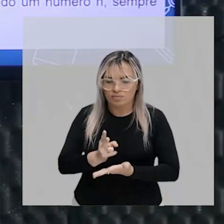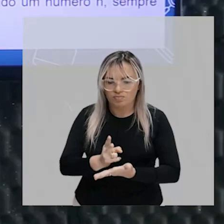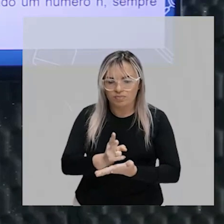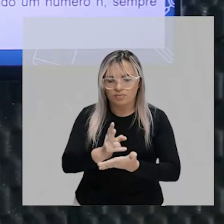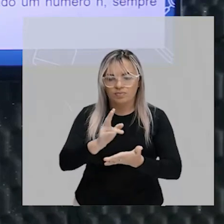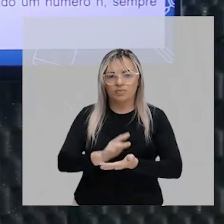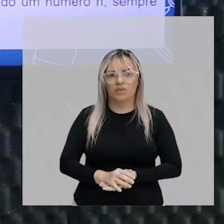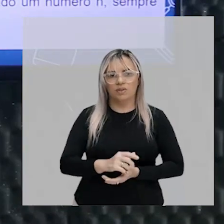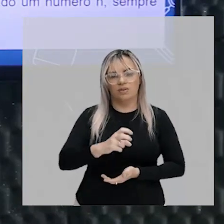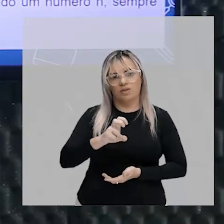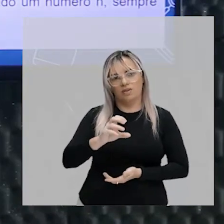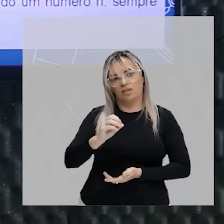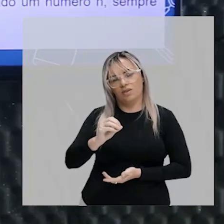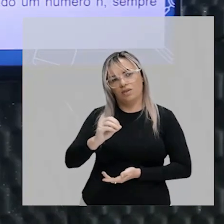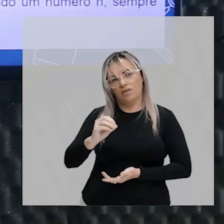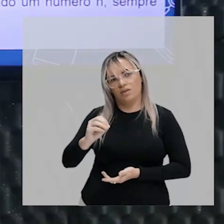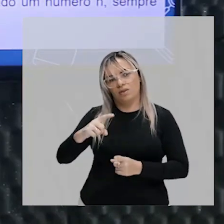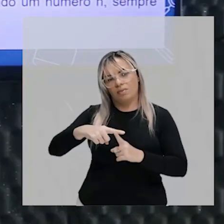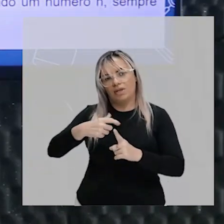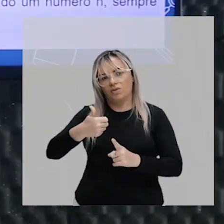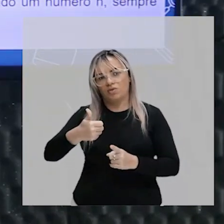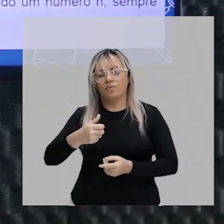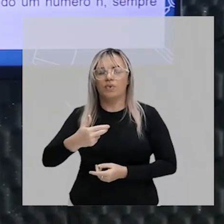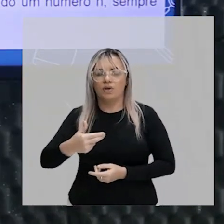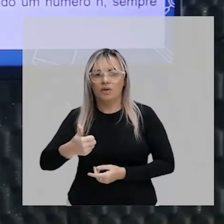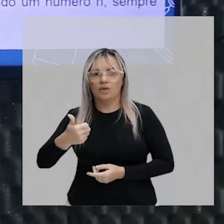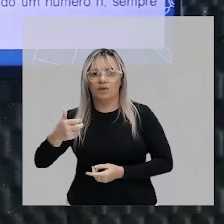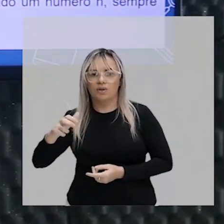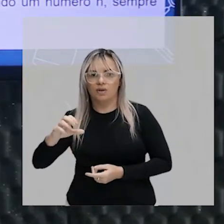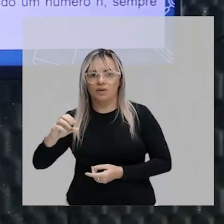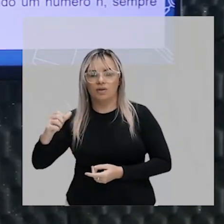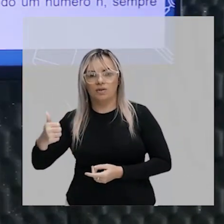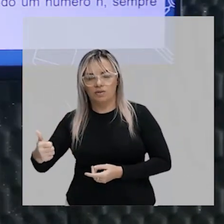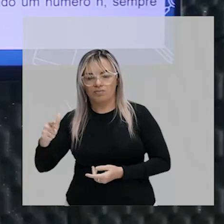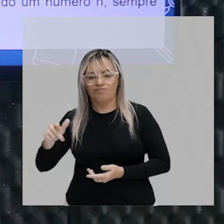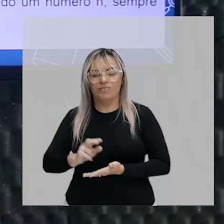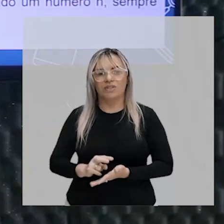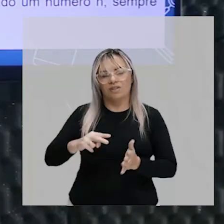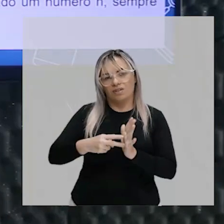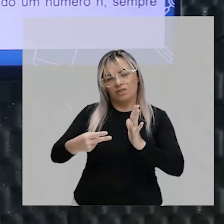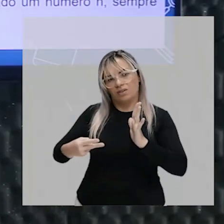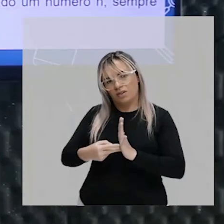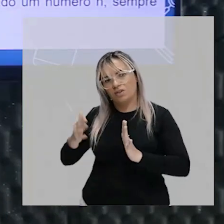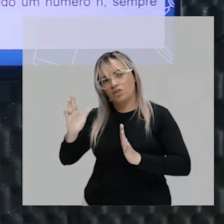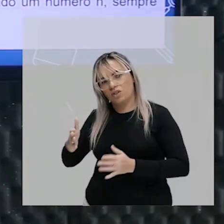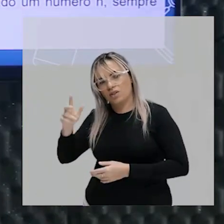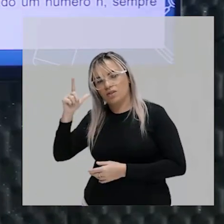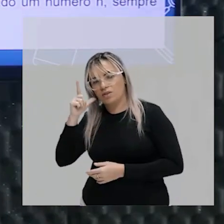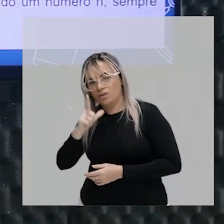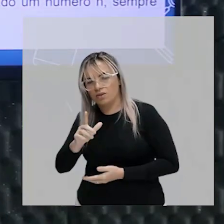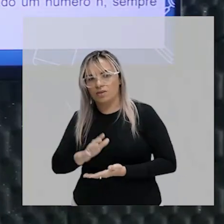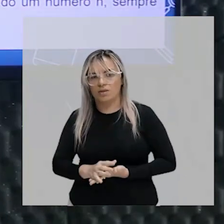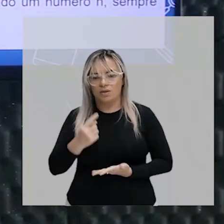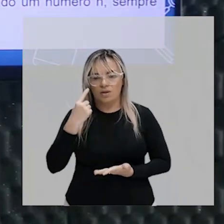um bilhão sucessor vai ter vai tá então assim nesse sentido é que a gente já consegue né